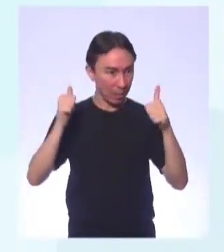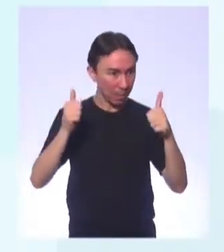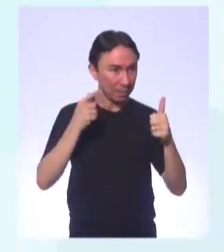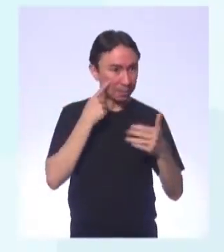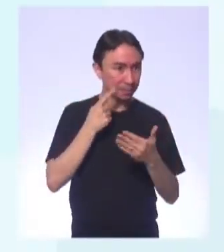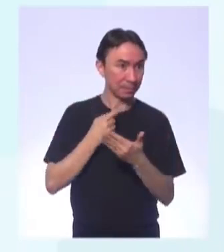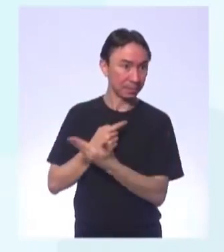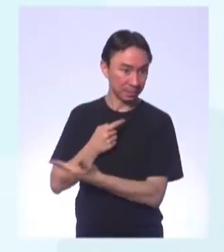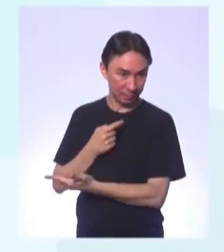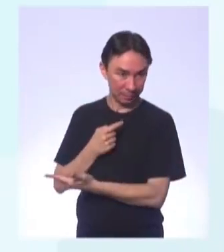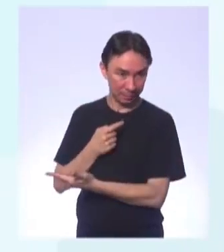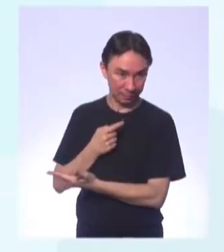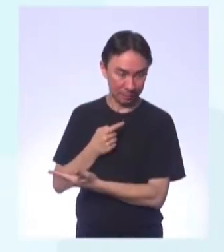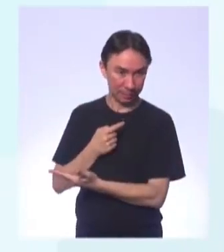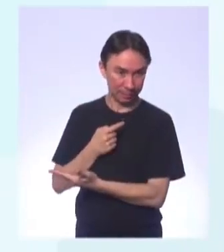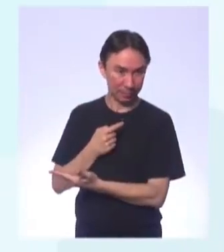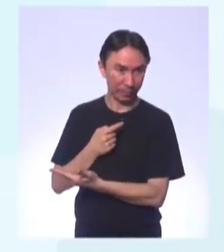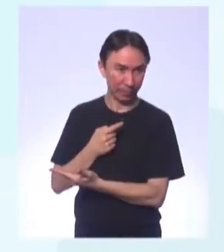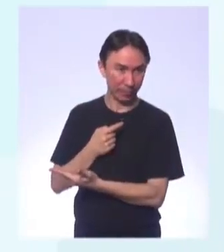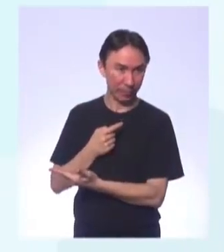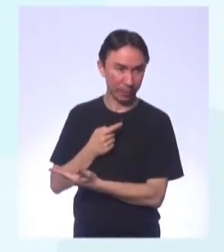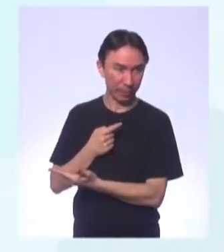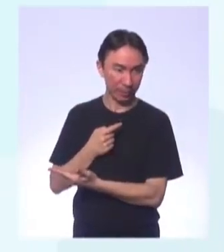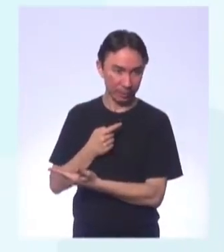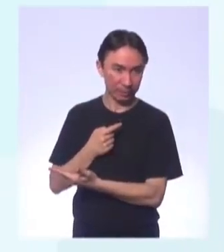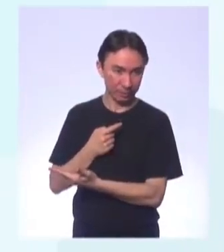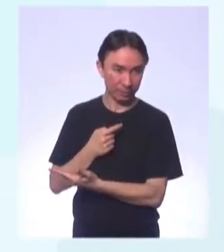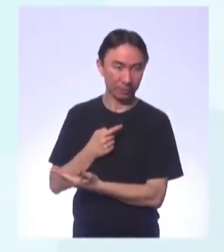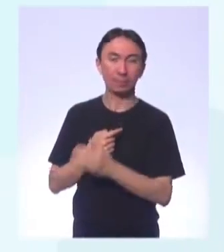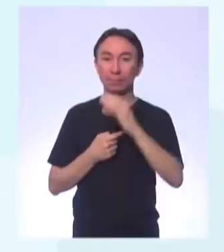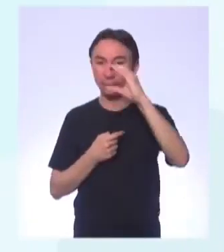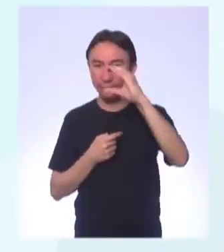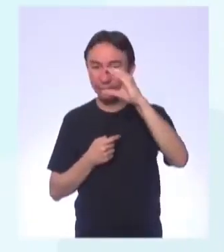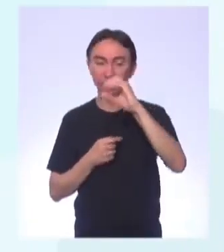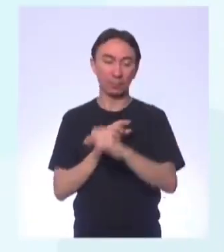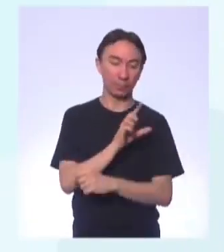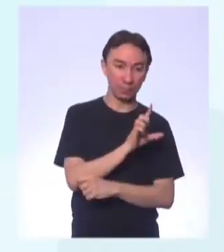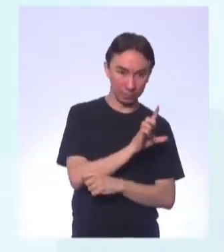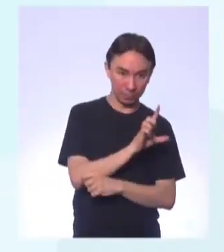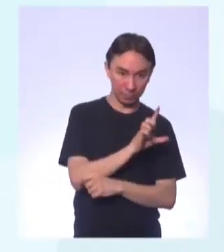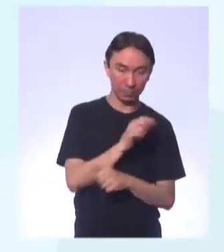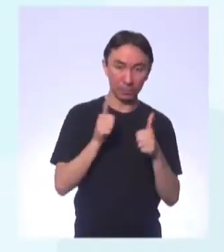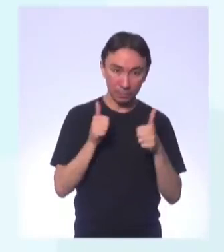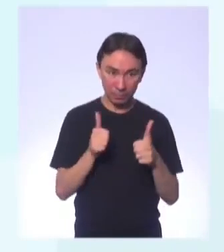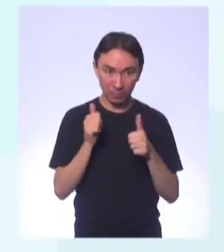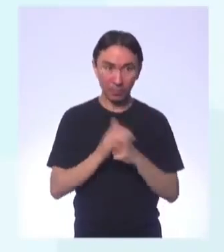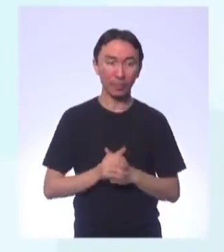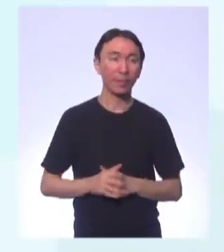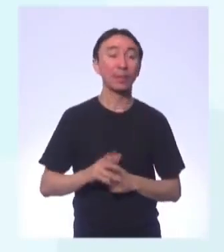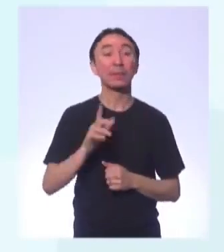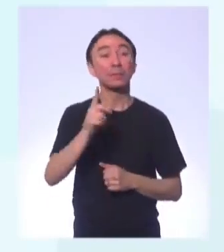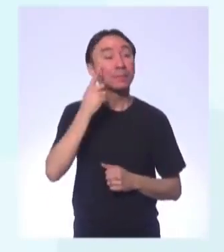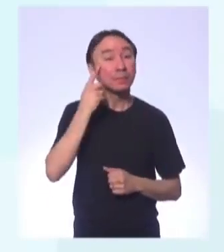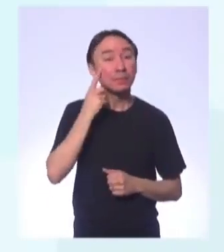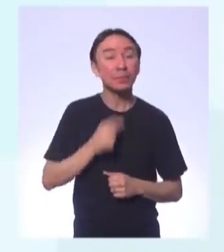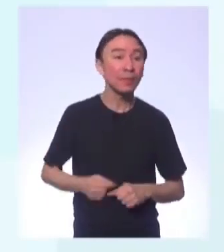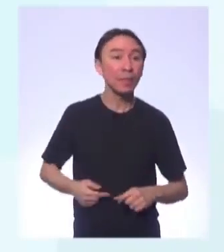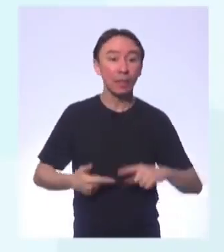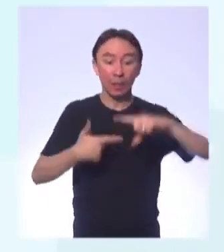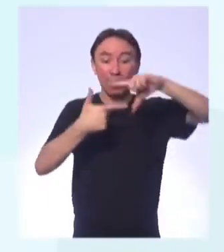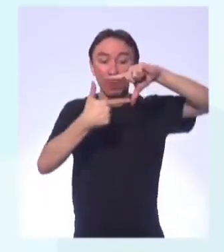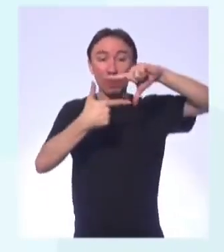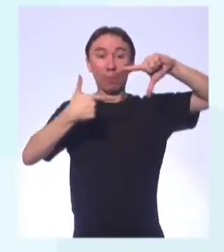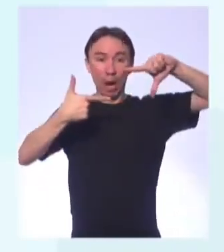e esse aqui é o weli tá então você e o Hélio Beleza se a área de um retângulo